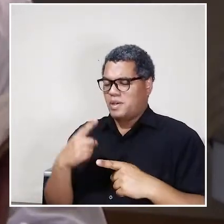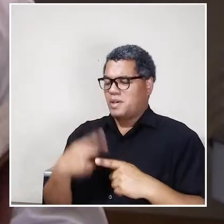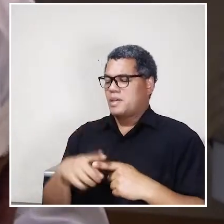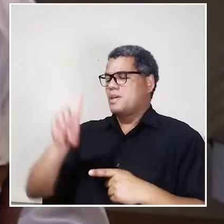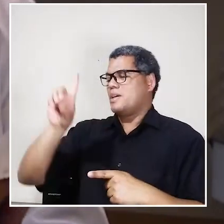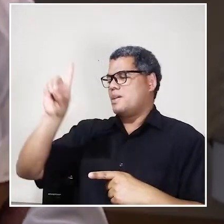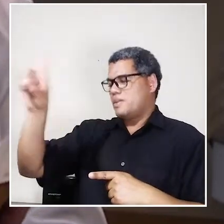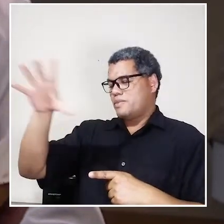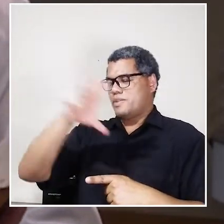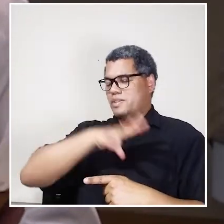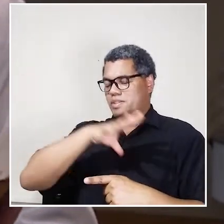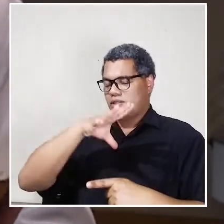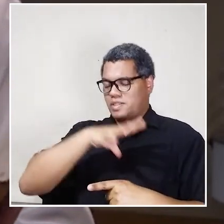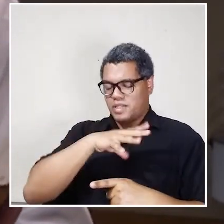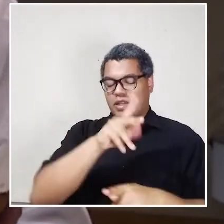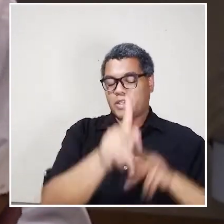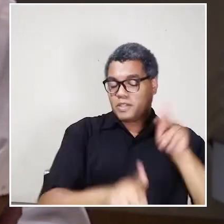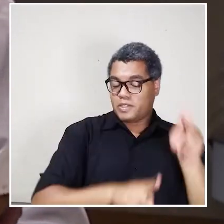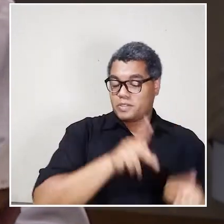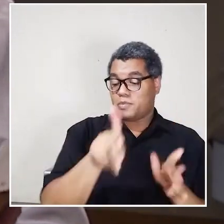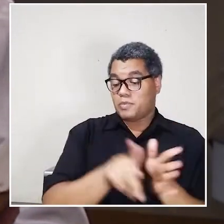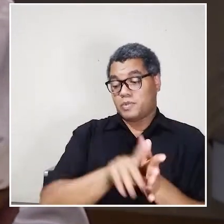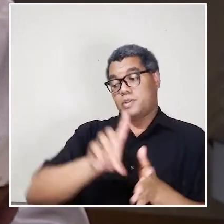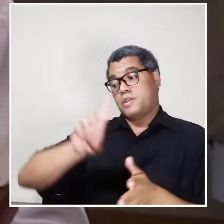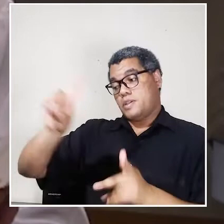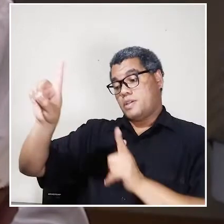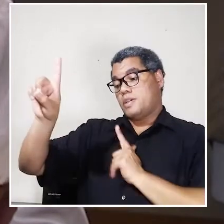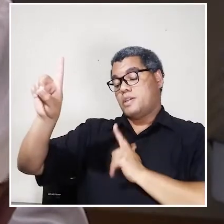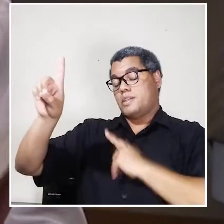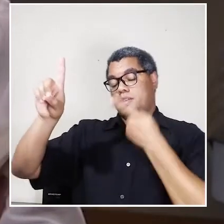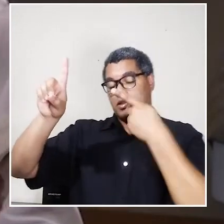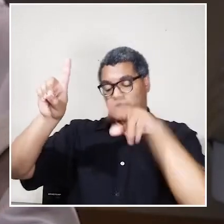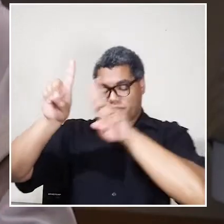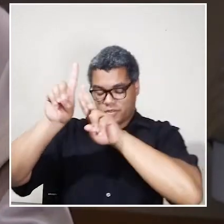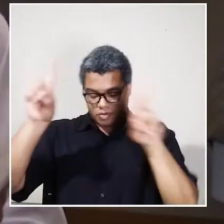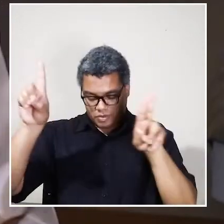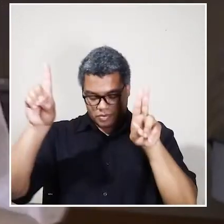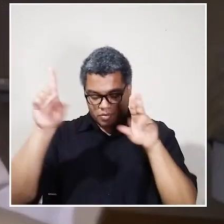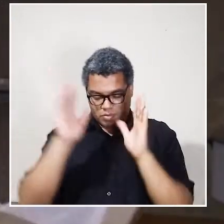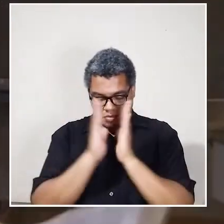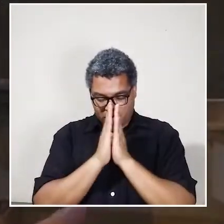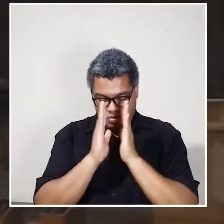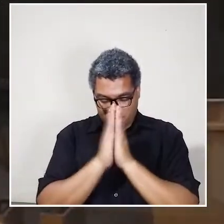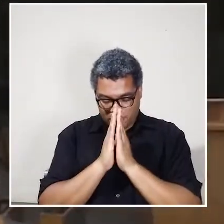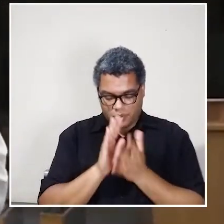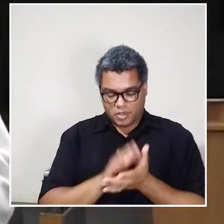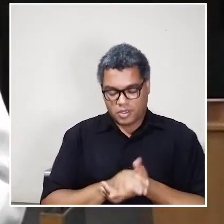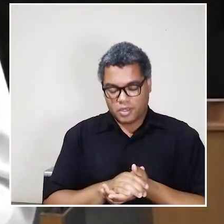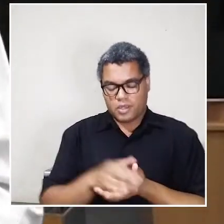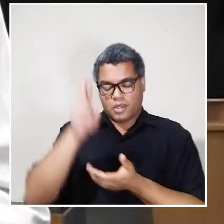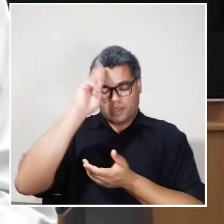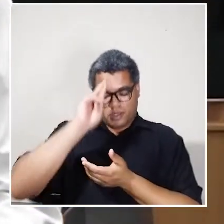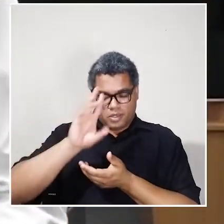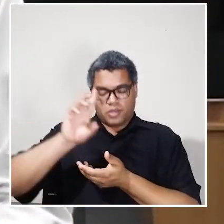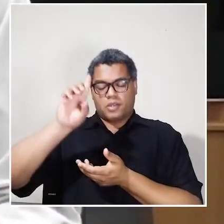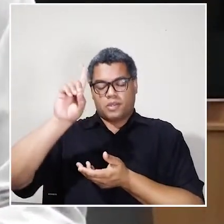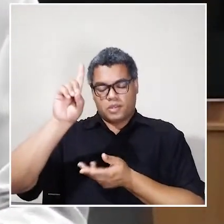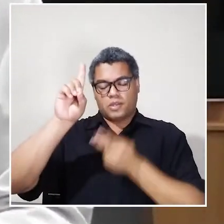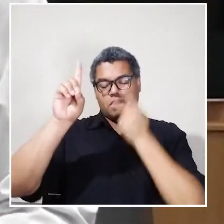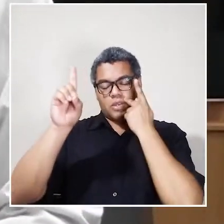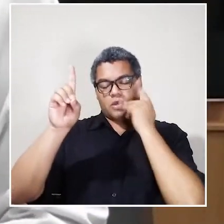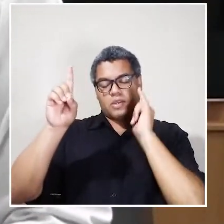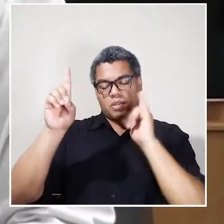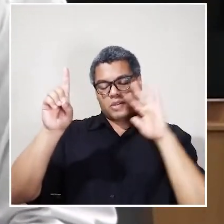teu povo são chamados pelo teu nome. Vamos orar. Senhor, nosso Deus e nosso